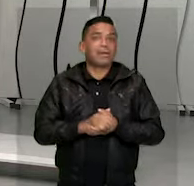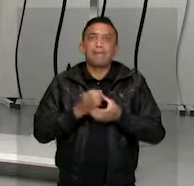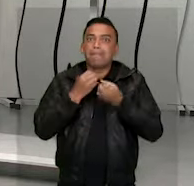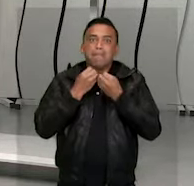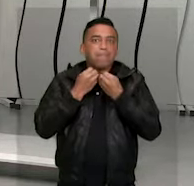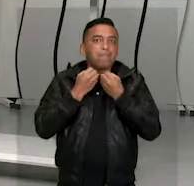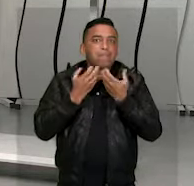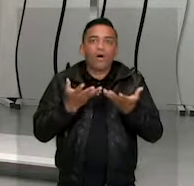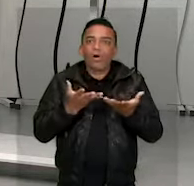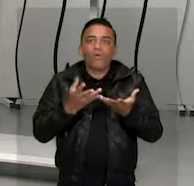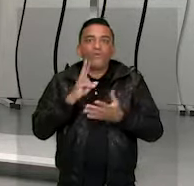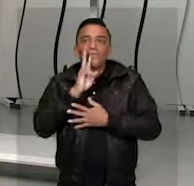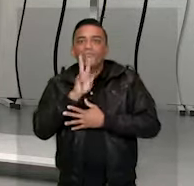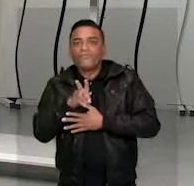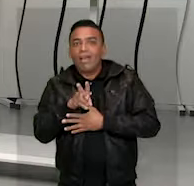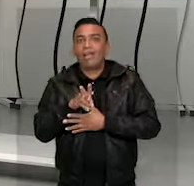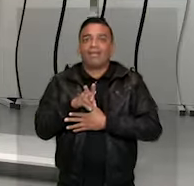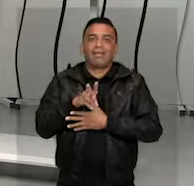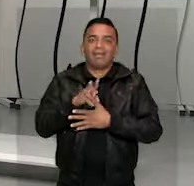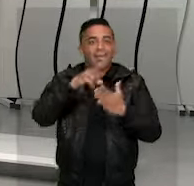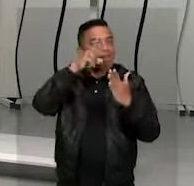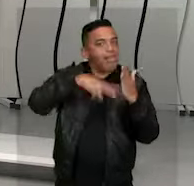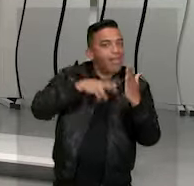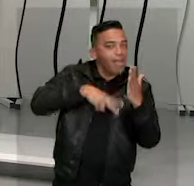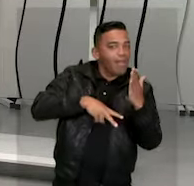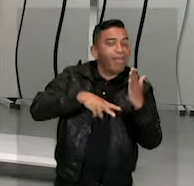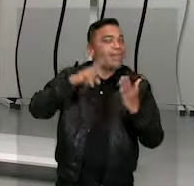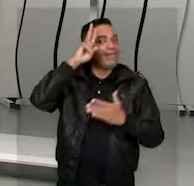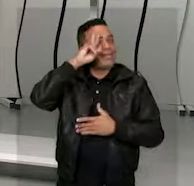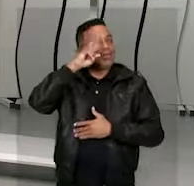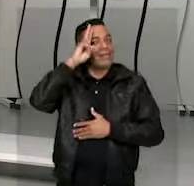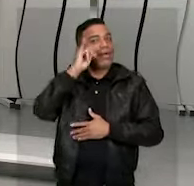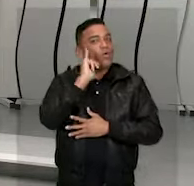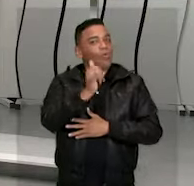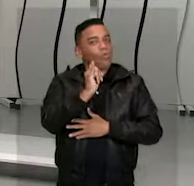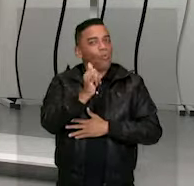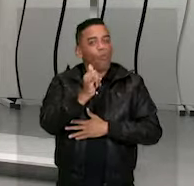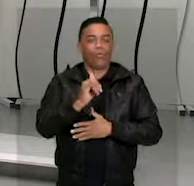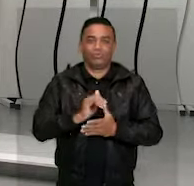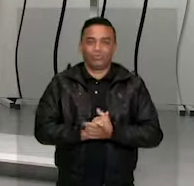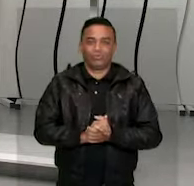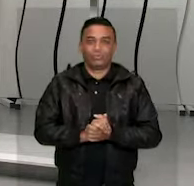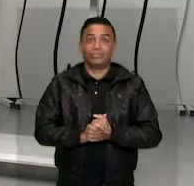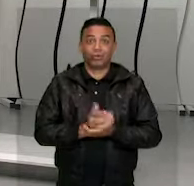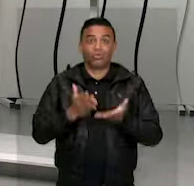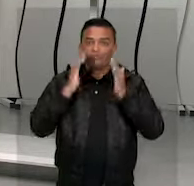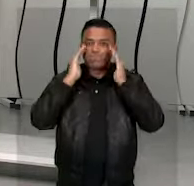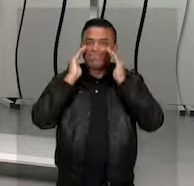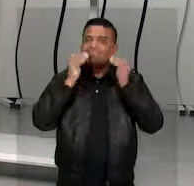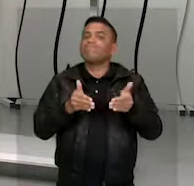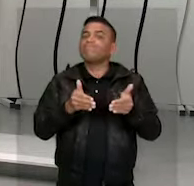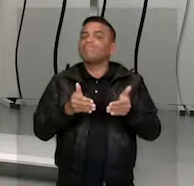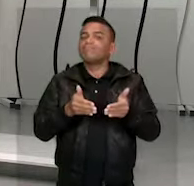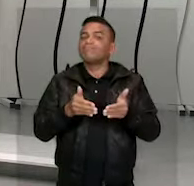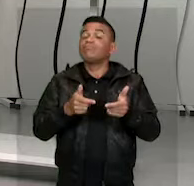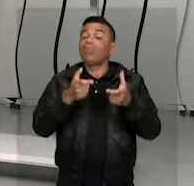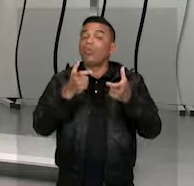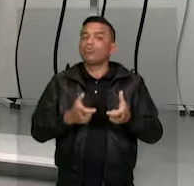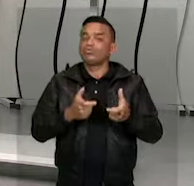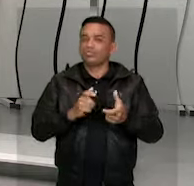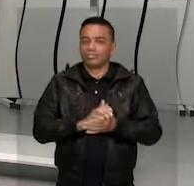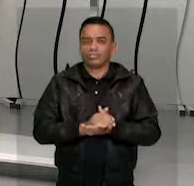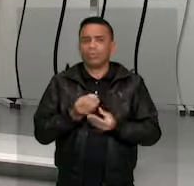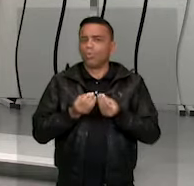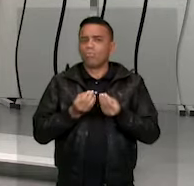ou ler um conto, não é mesmo? Por conta disso, hoje vamos focar um pouco nossa atenção. Como se organiza